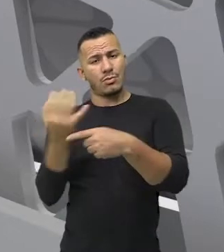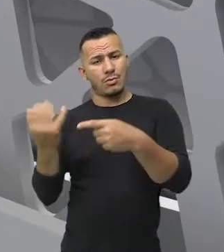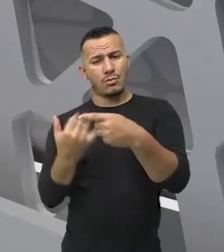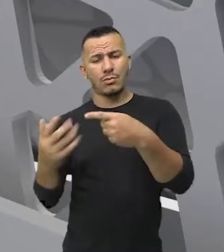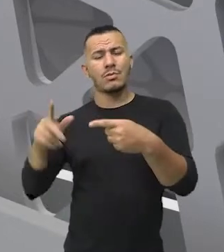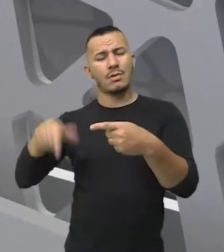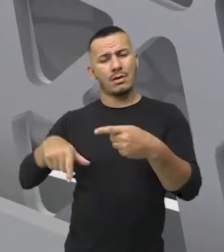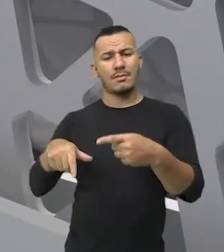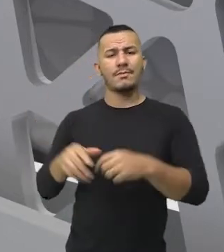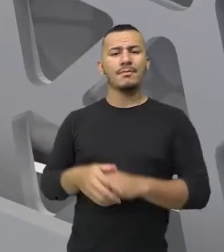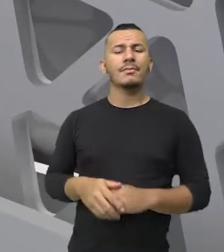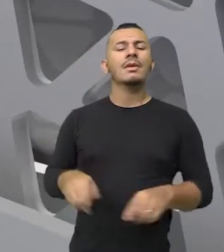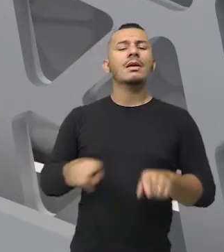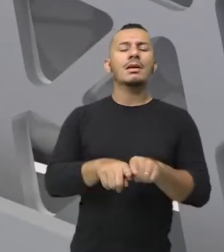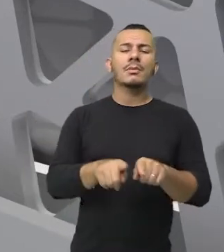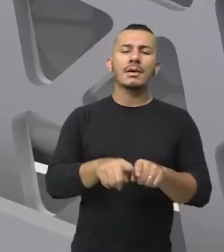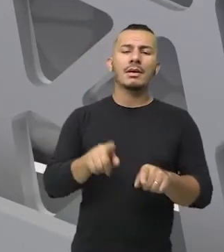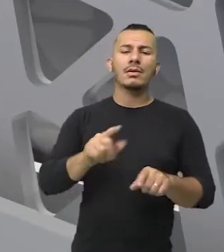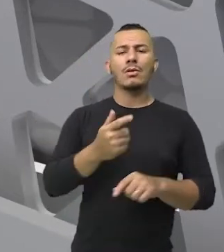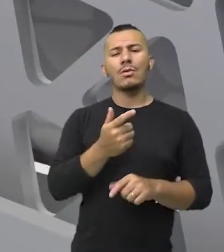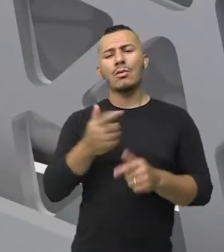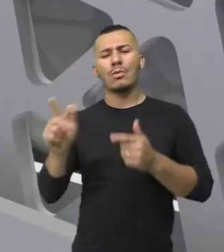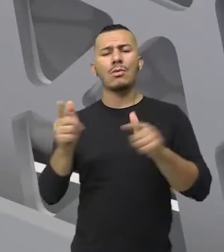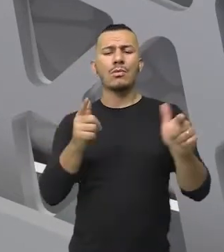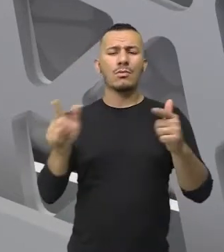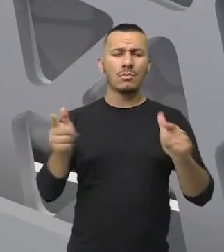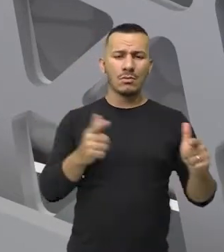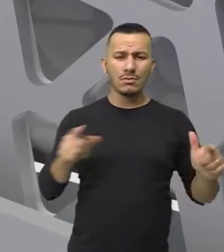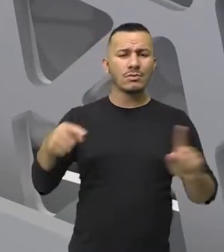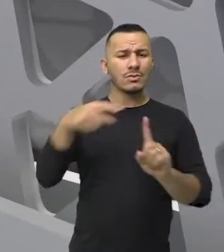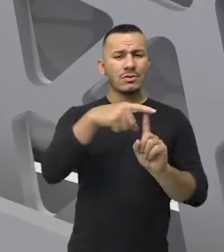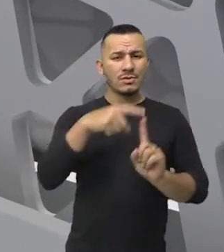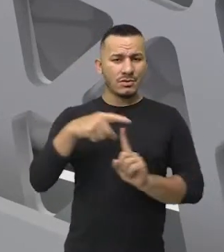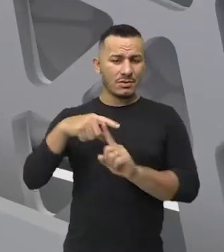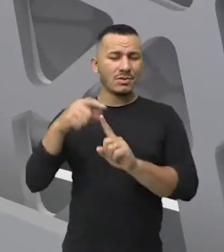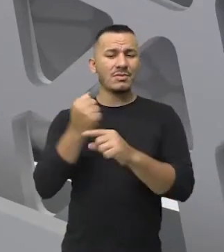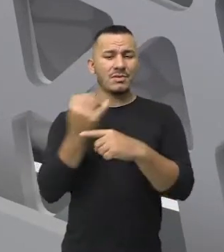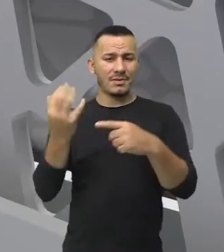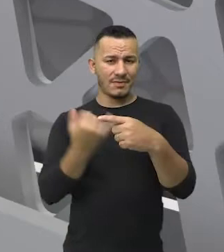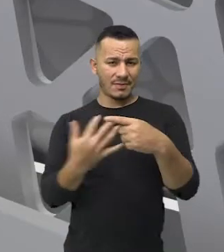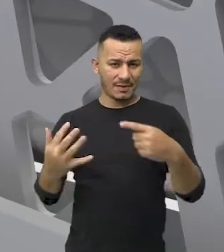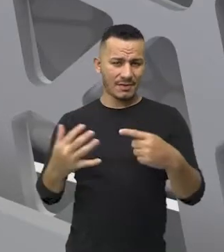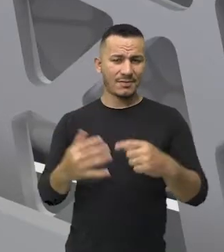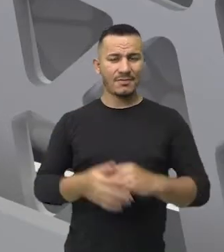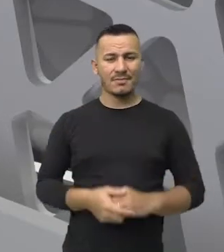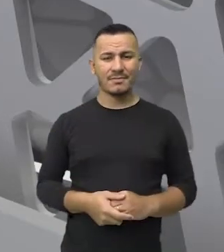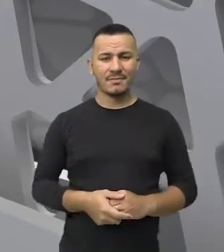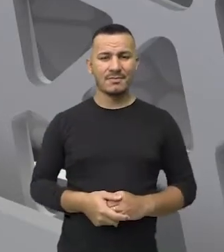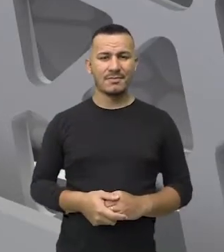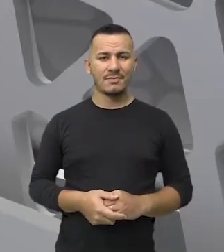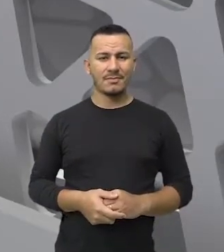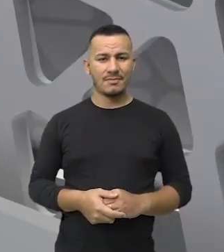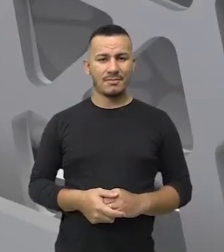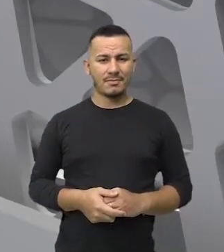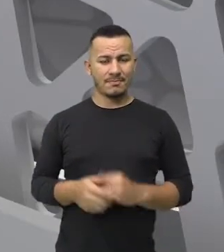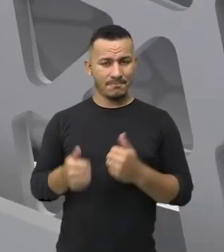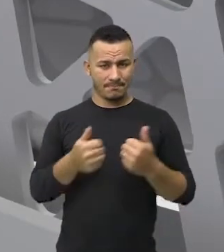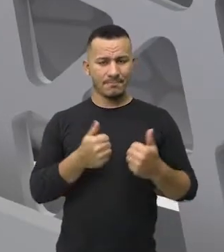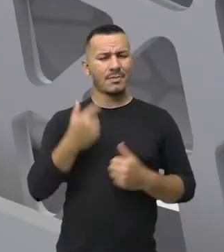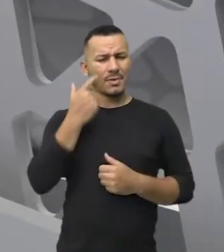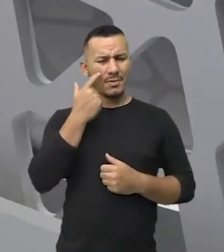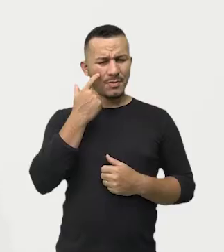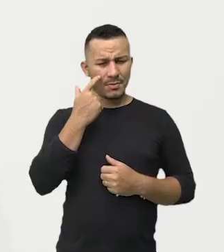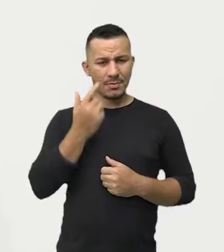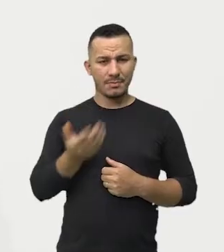uma fração. E mais, pode ser representado por várias frações equivalentes. Tá bom? Acompanhe